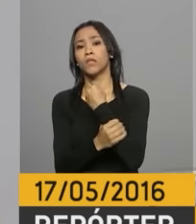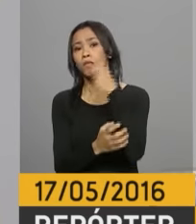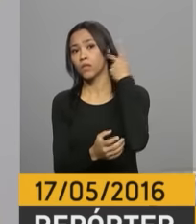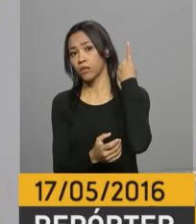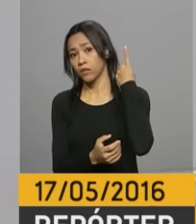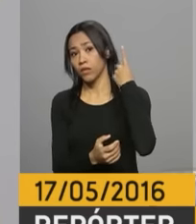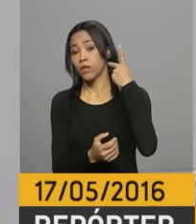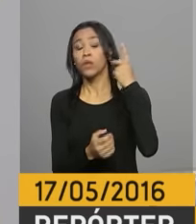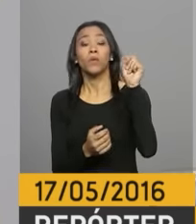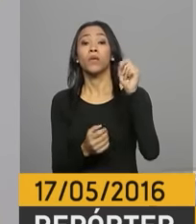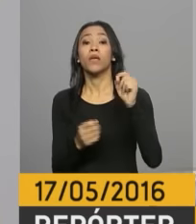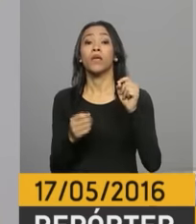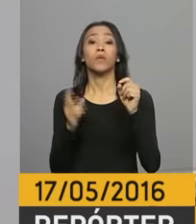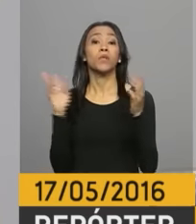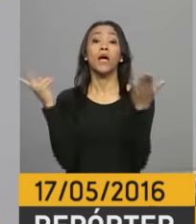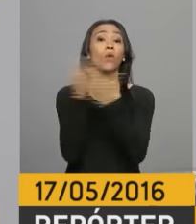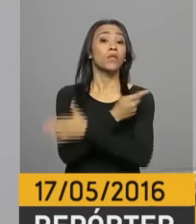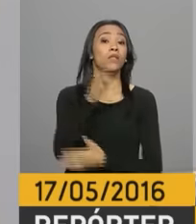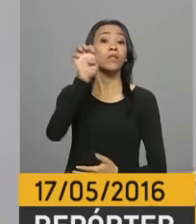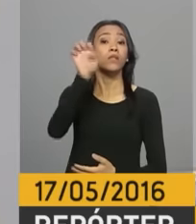situação. A Europa também